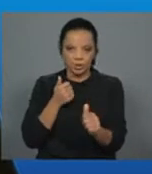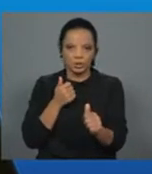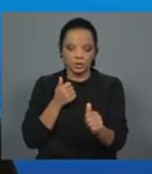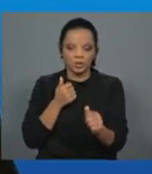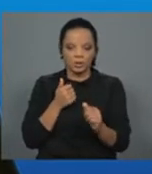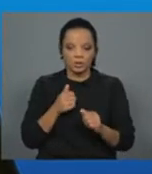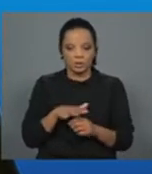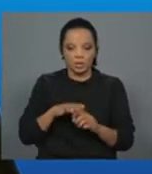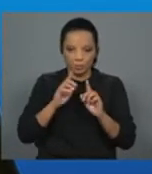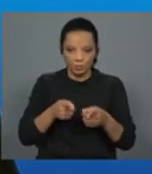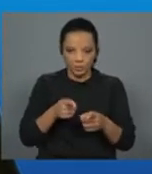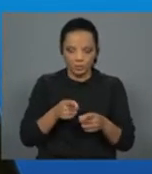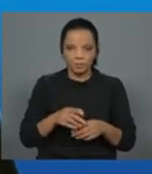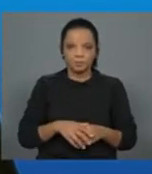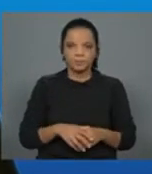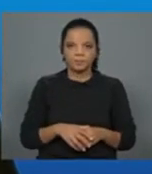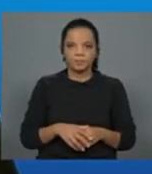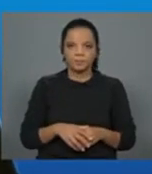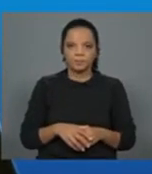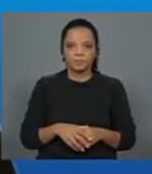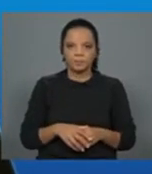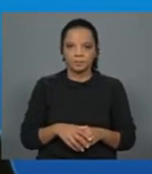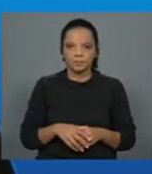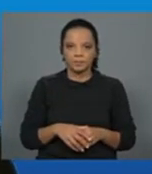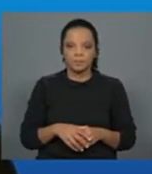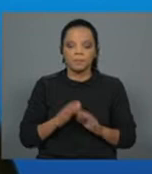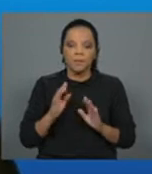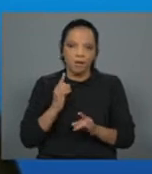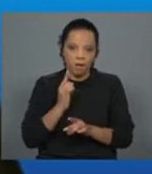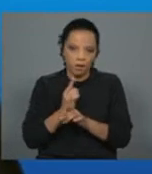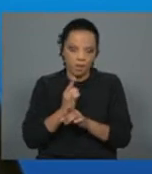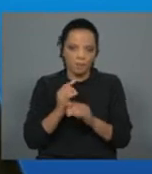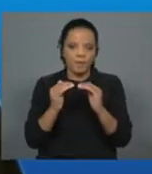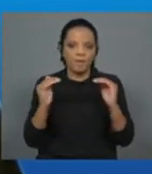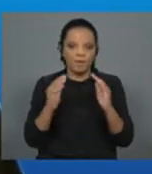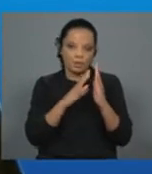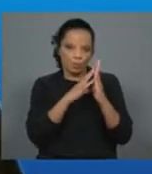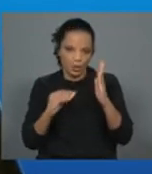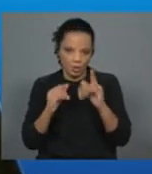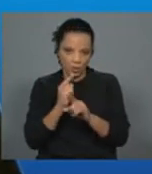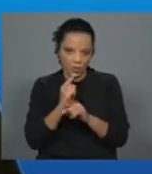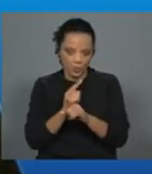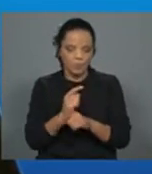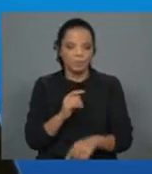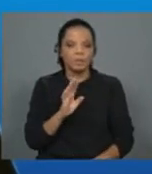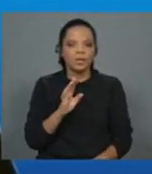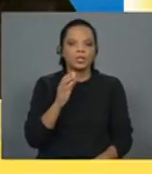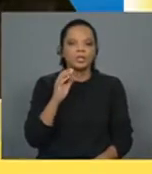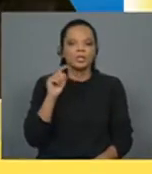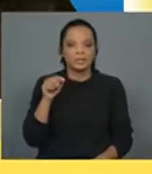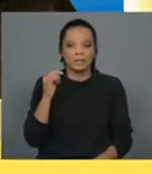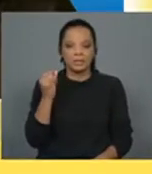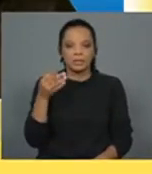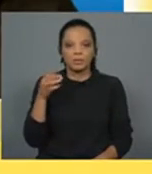fenómeno. Mas ainda assim, ainda em fase de protótipo, existe já no IPMA um